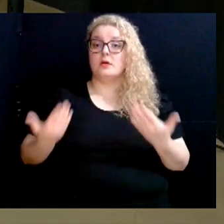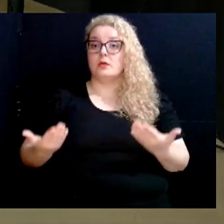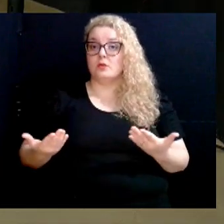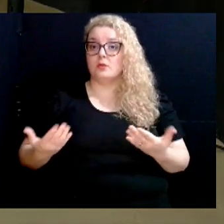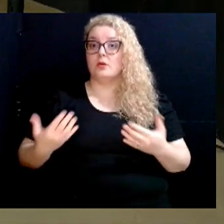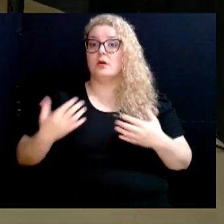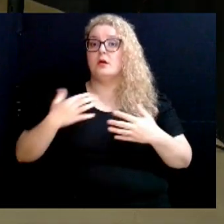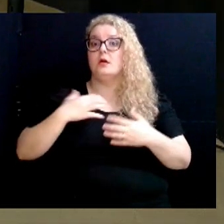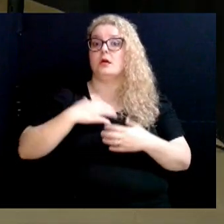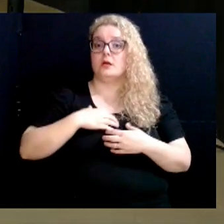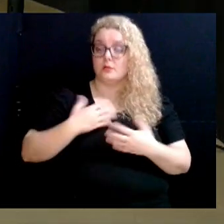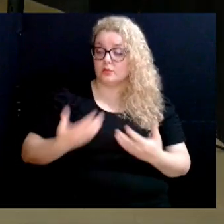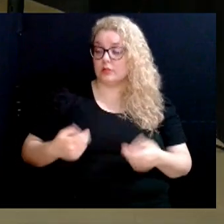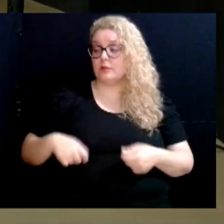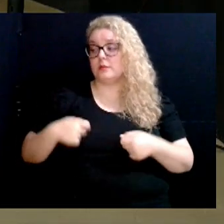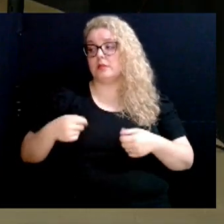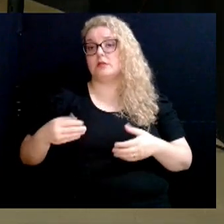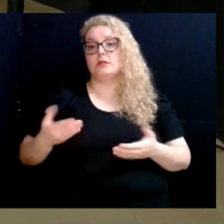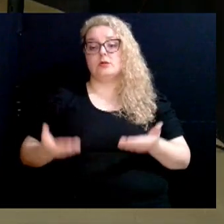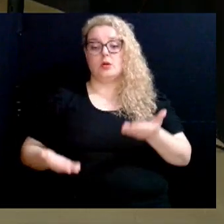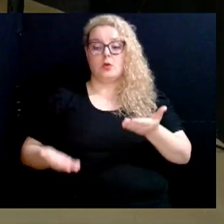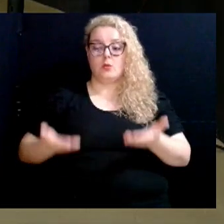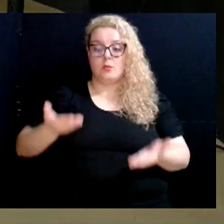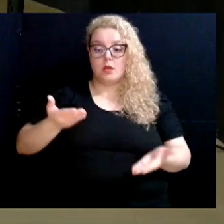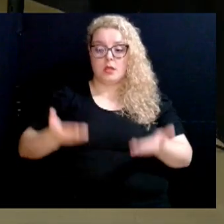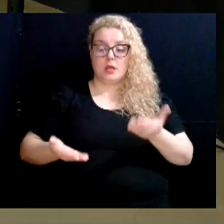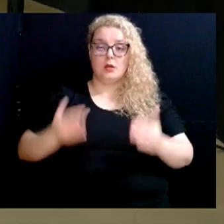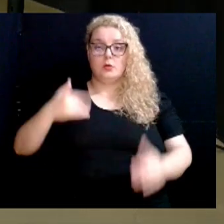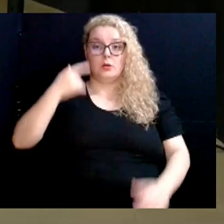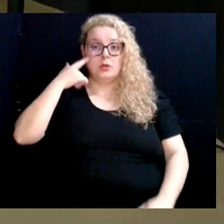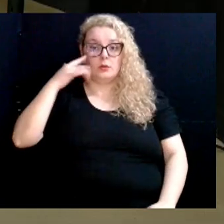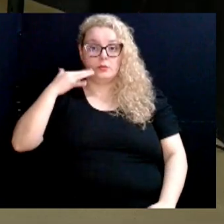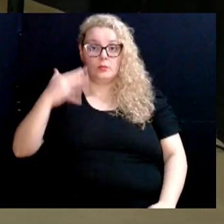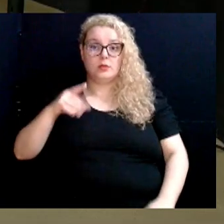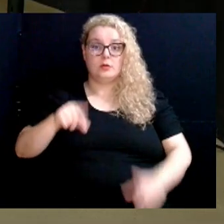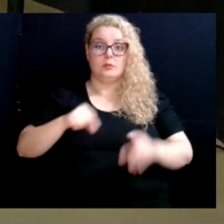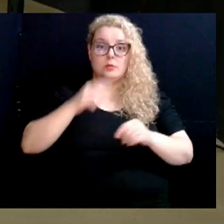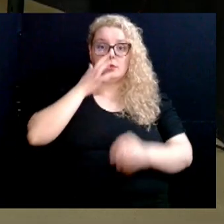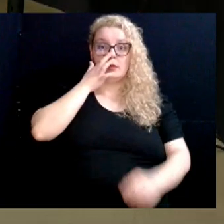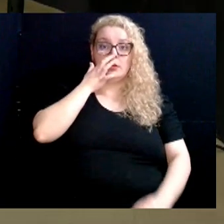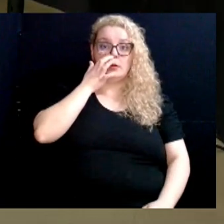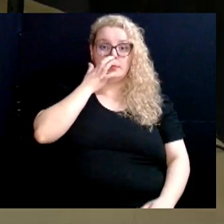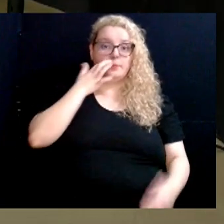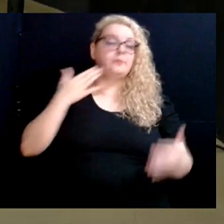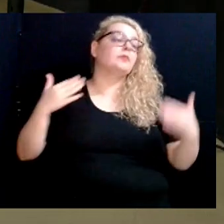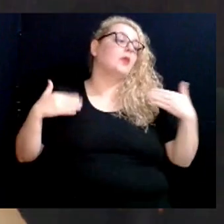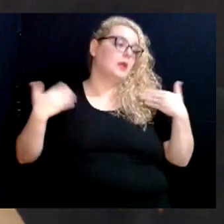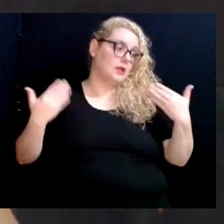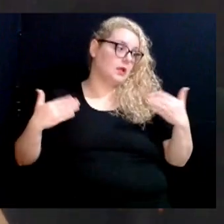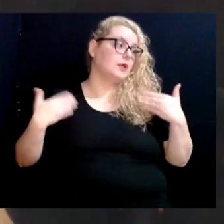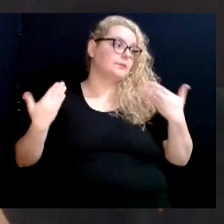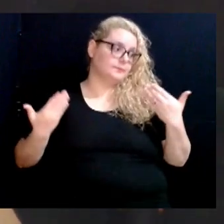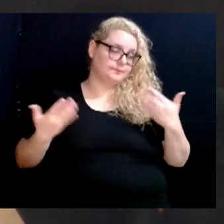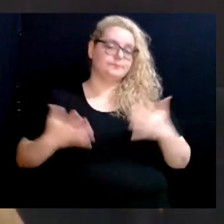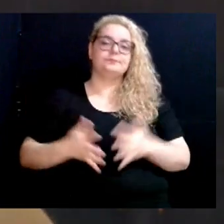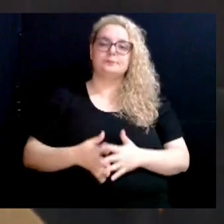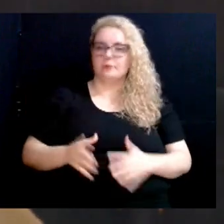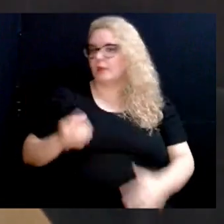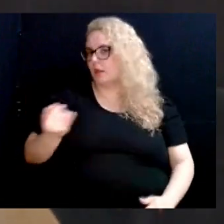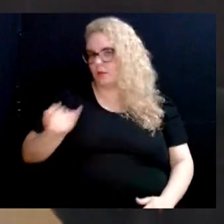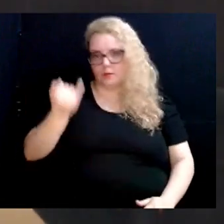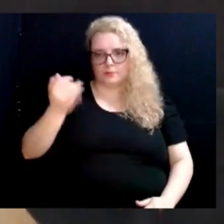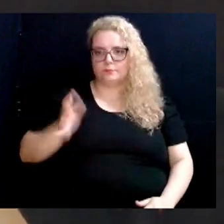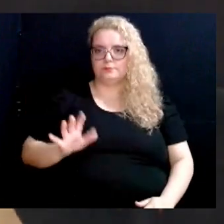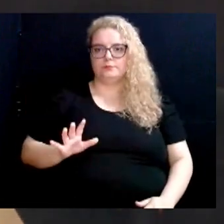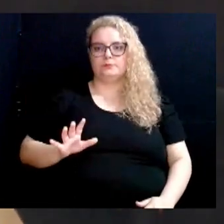sentimentos que ela deve colocar na balança quando pensa em fazer uma escolha? Alegria. Alegria é o fundamental.